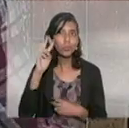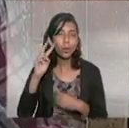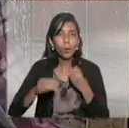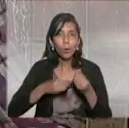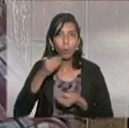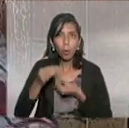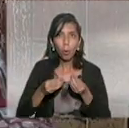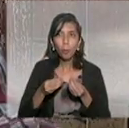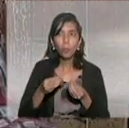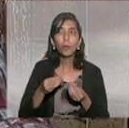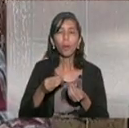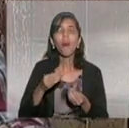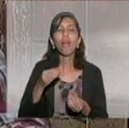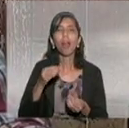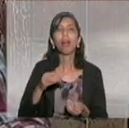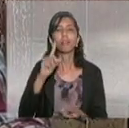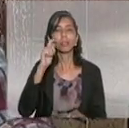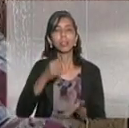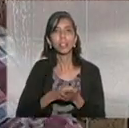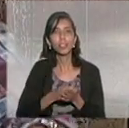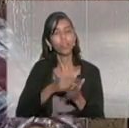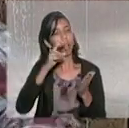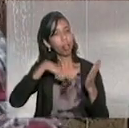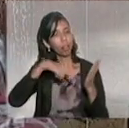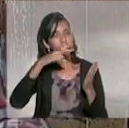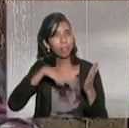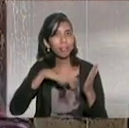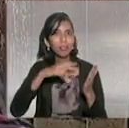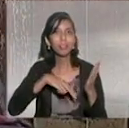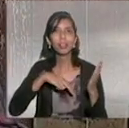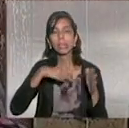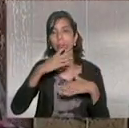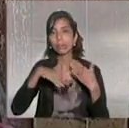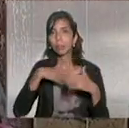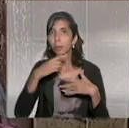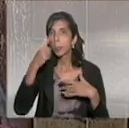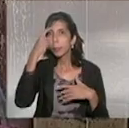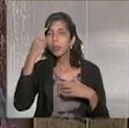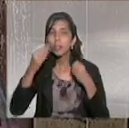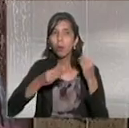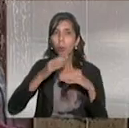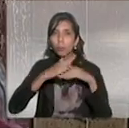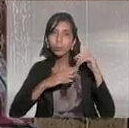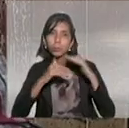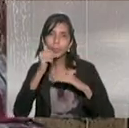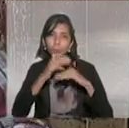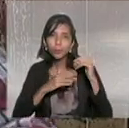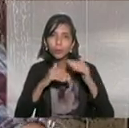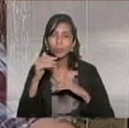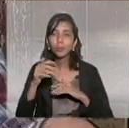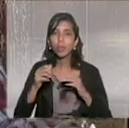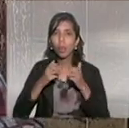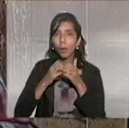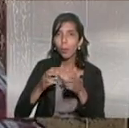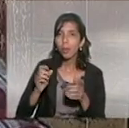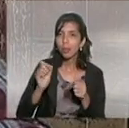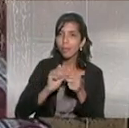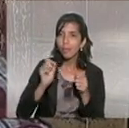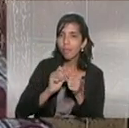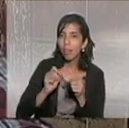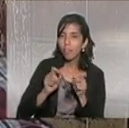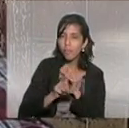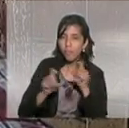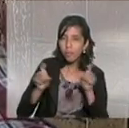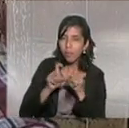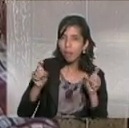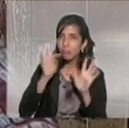sinto aquilo, assim, aí eu uso a minha razão. Aí eu começo a ler, aí eu começo, tecnicamente, como é que eu vou fazer, onde é que tem que começar